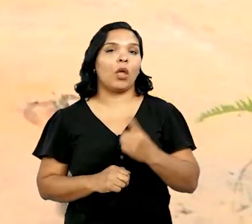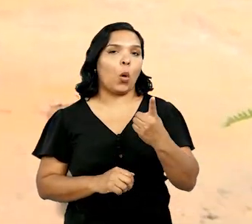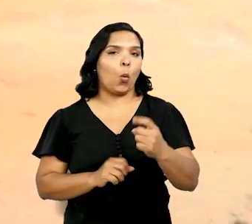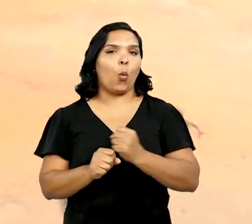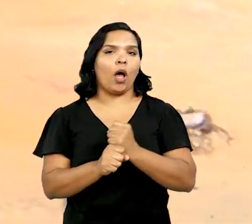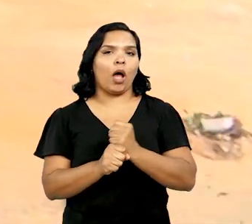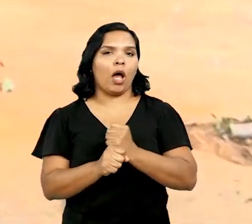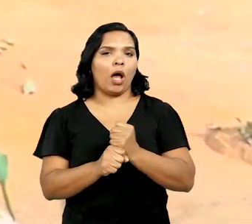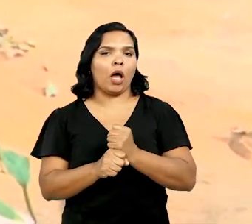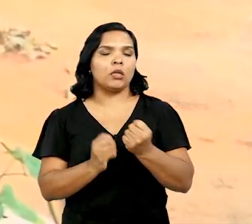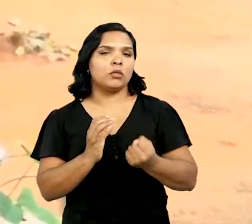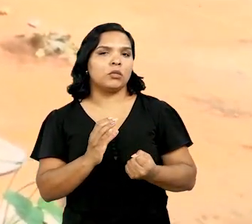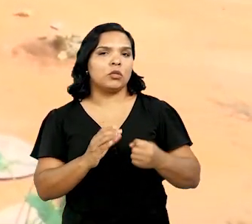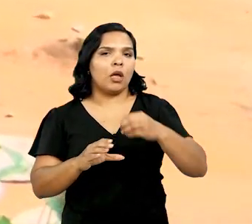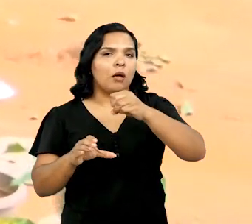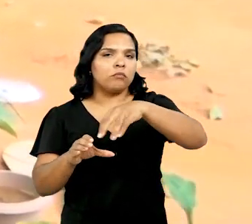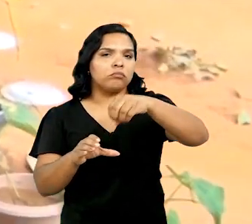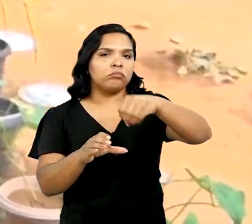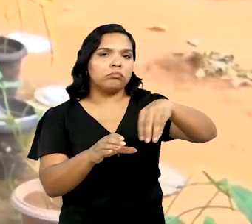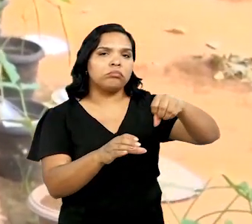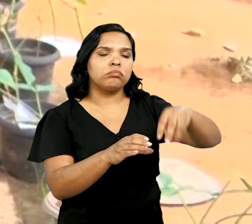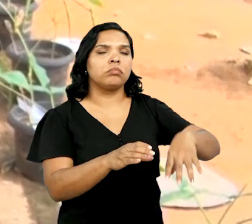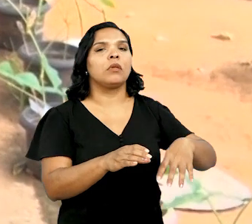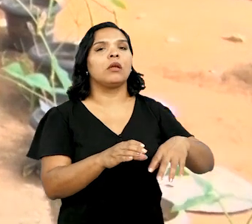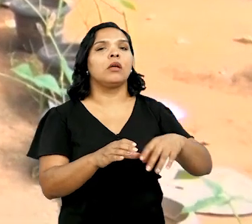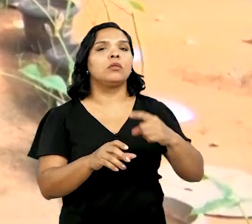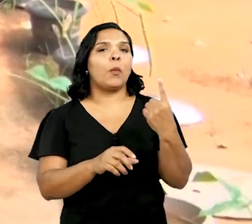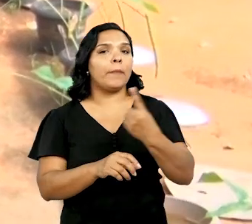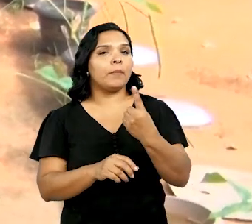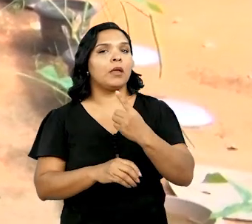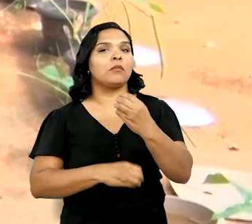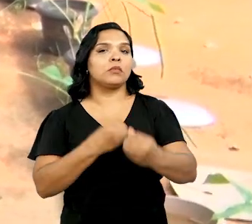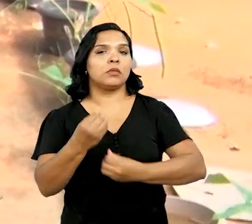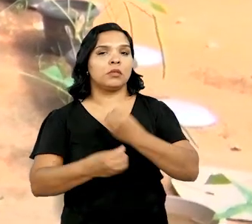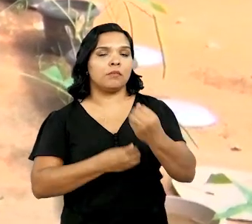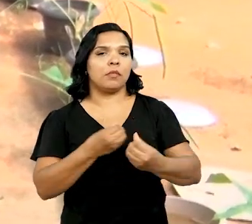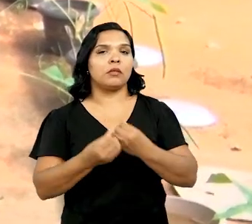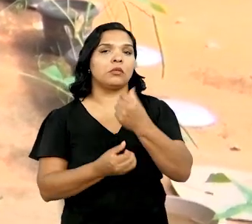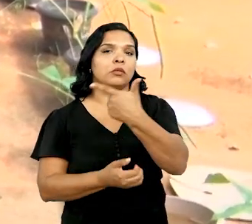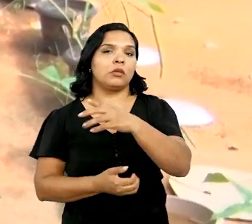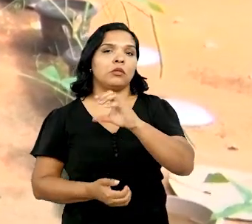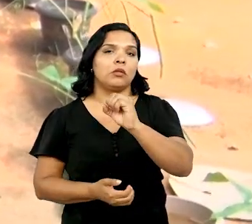a pesquisa inicia uma nova etapa ainda no primeiro semestre de